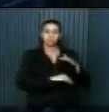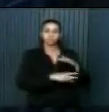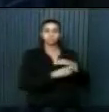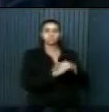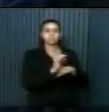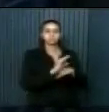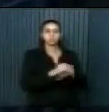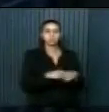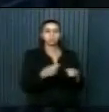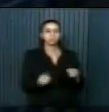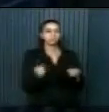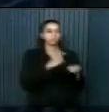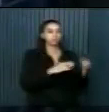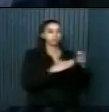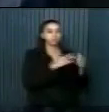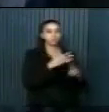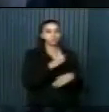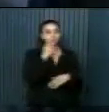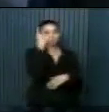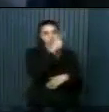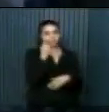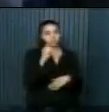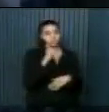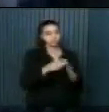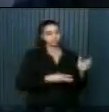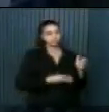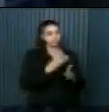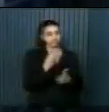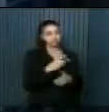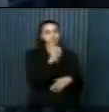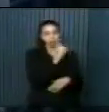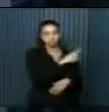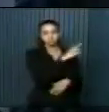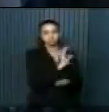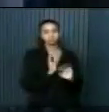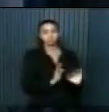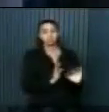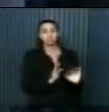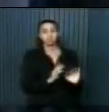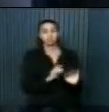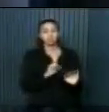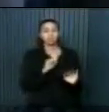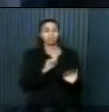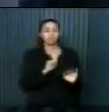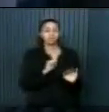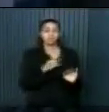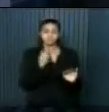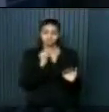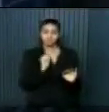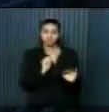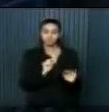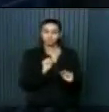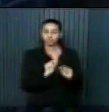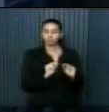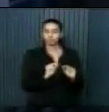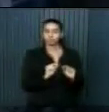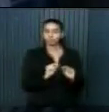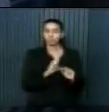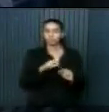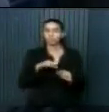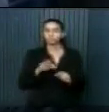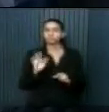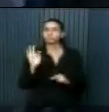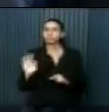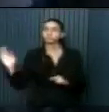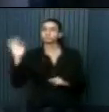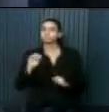ele tem que ser recomposto 48 horas e por 3 vezes não cumprindo isso, fica excluído. Se comentam até de que o ente federado